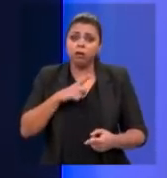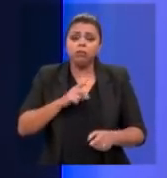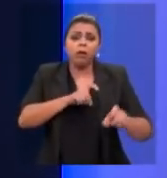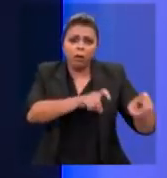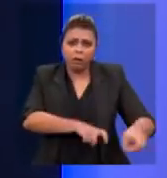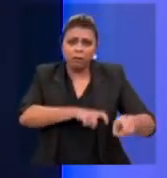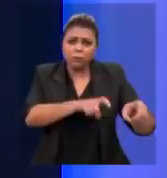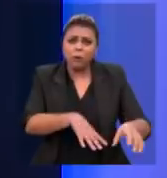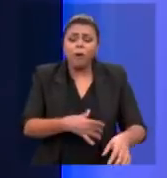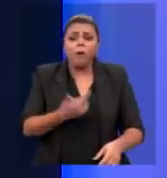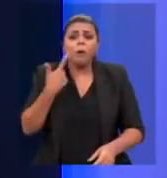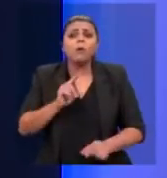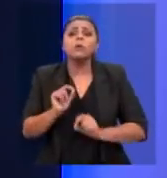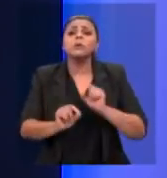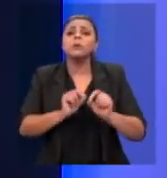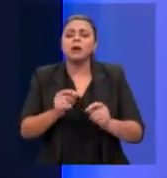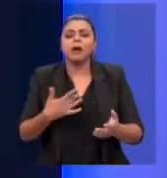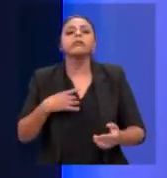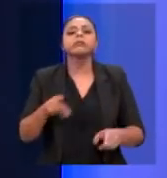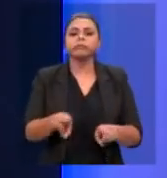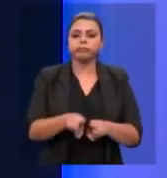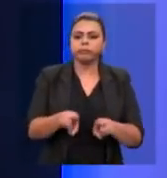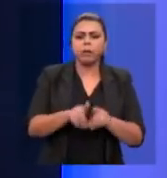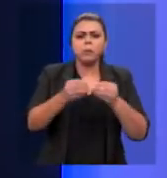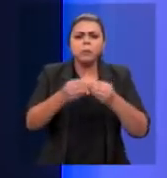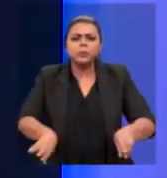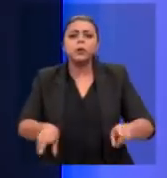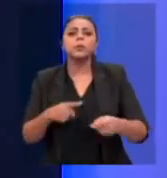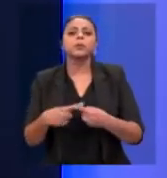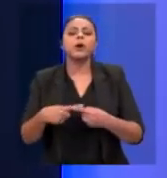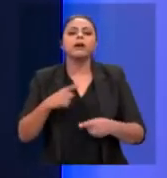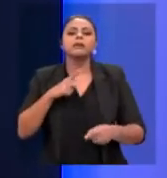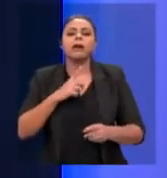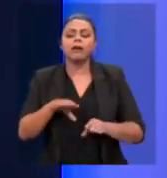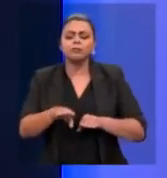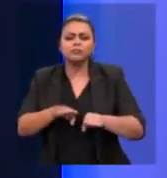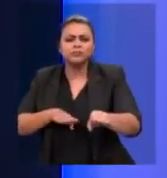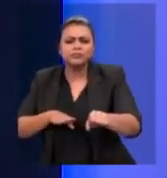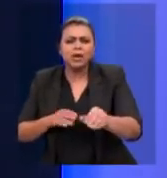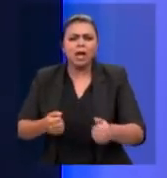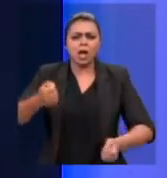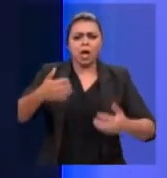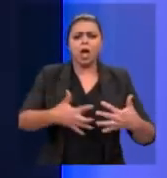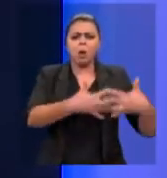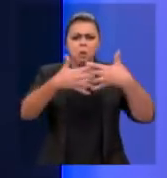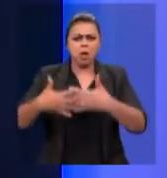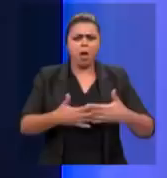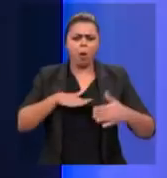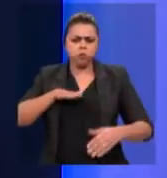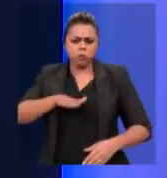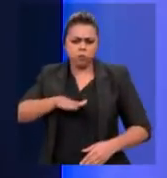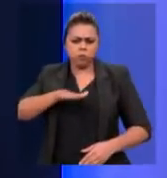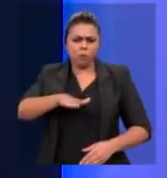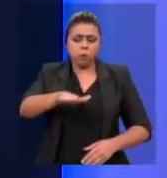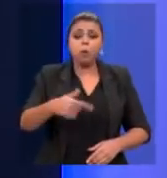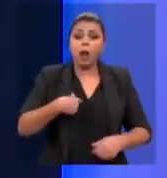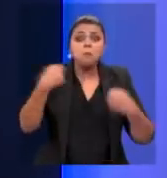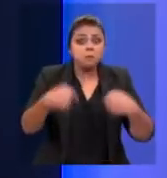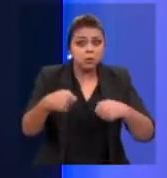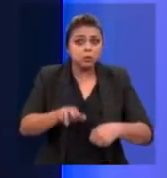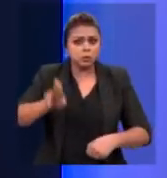também quem é você aí que pega essa estrada caminhoneiros as pessoas que precisam de fato